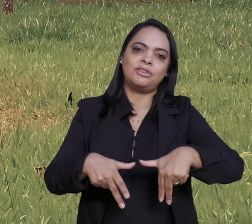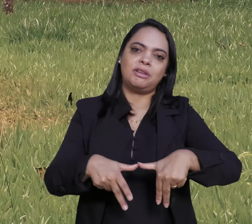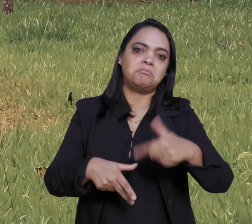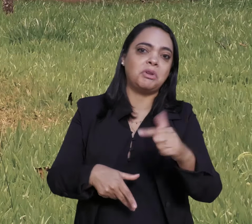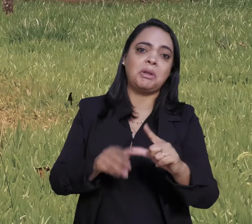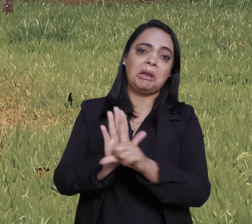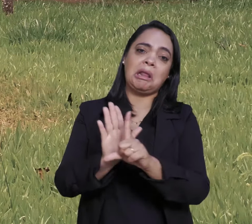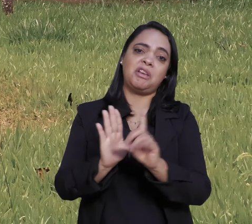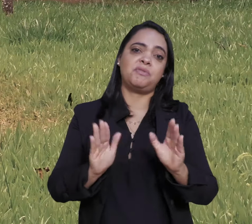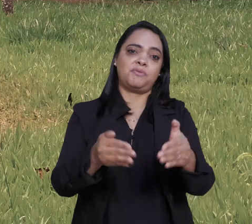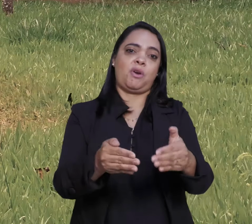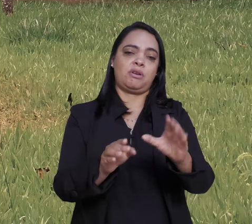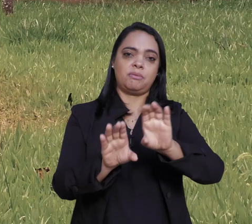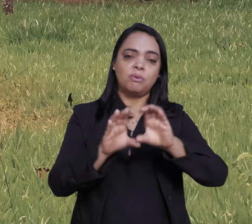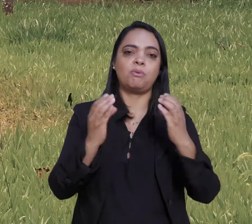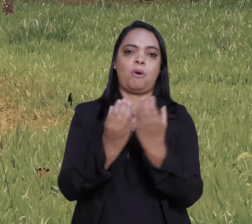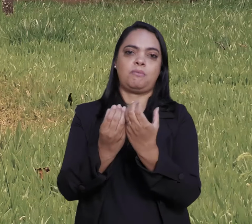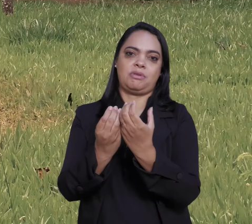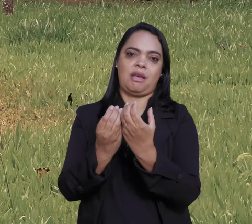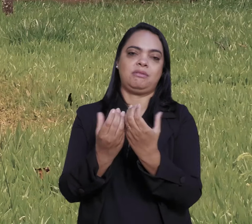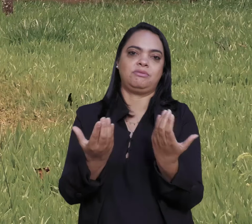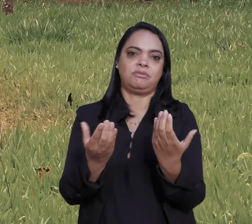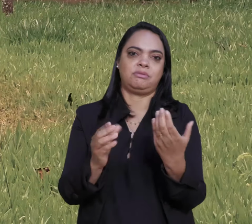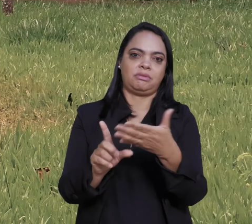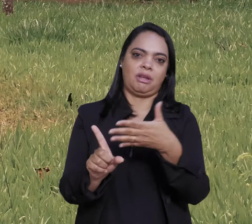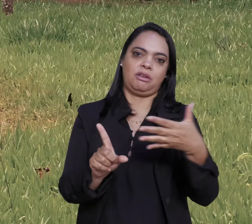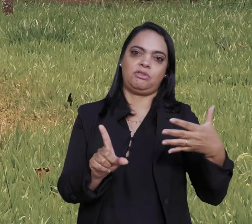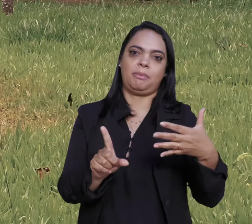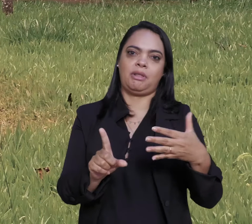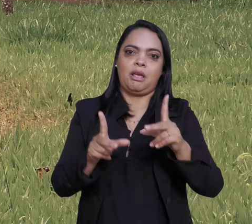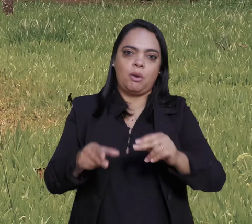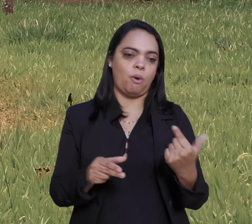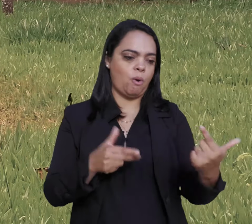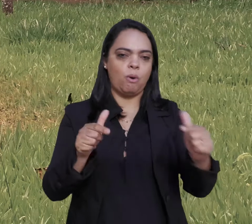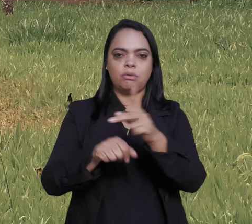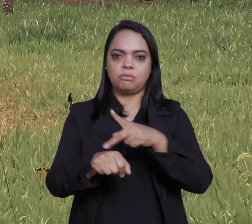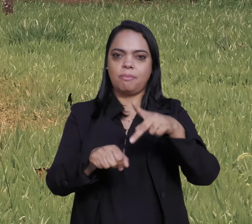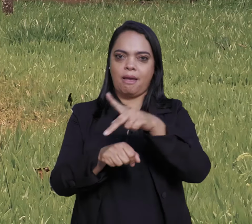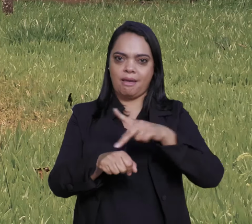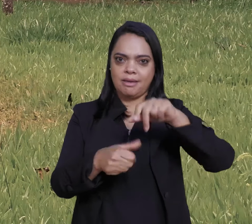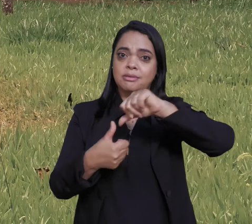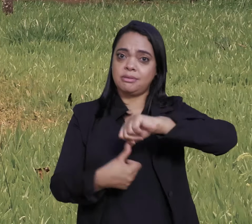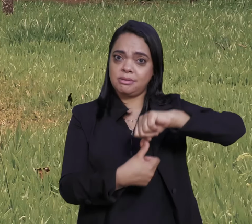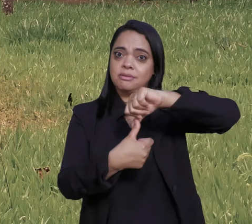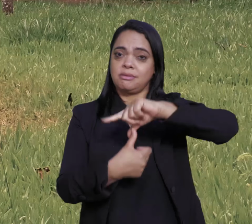lei específica para a nossa comunidade, como tem outros países da América Latina. O Brasil falta